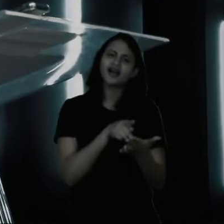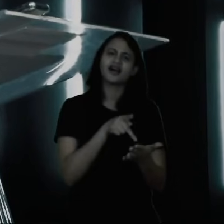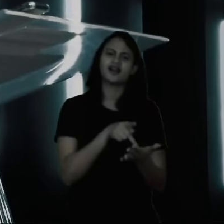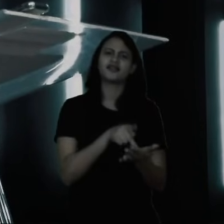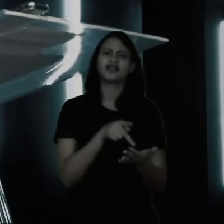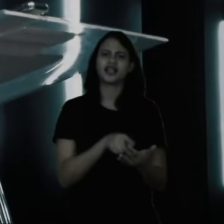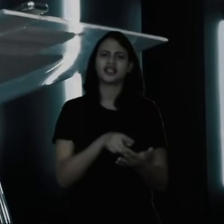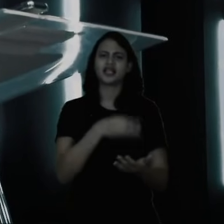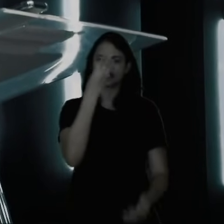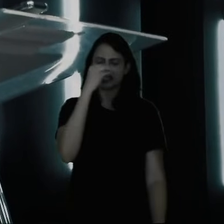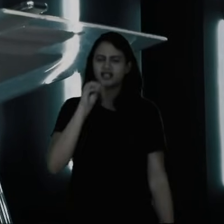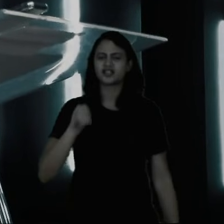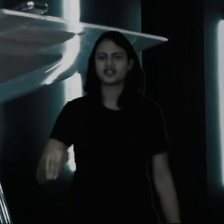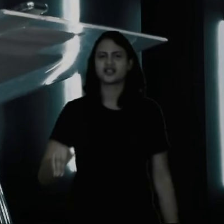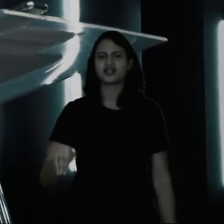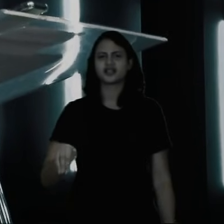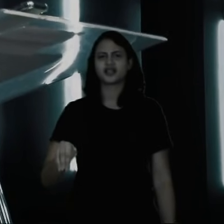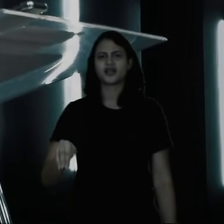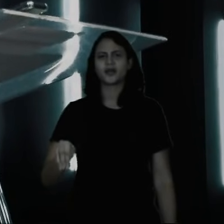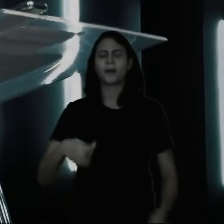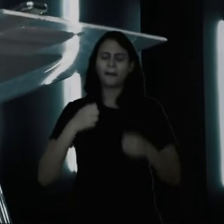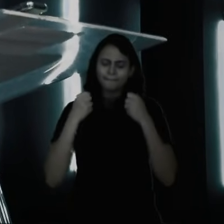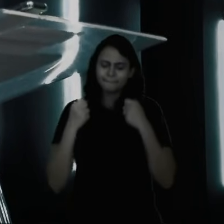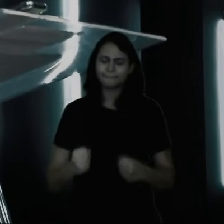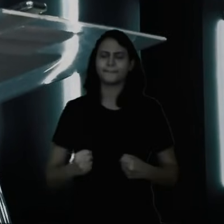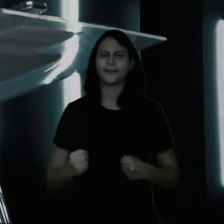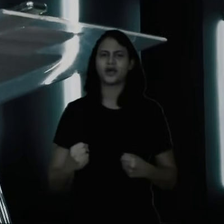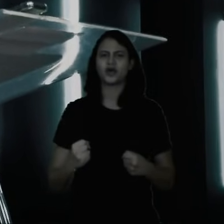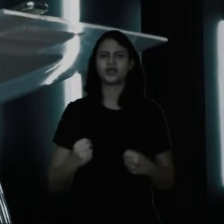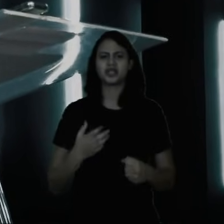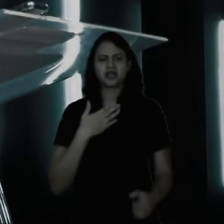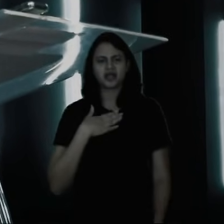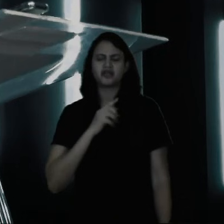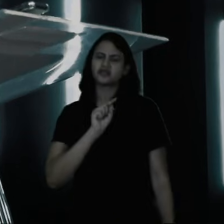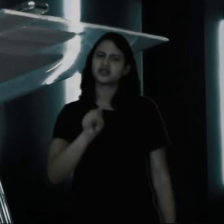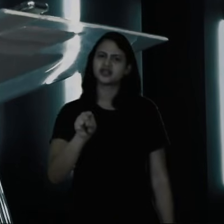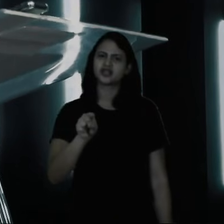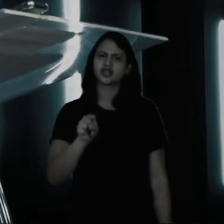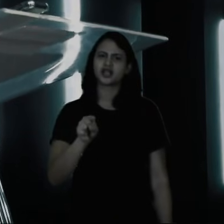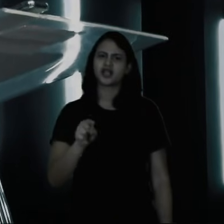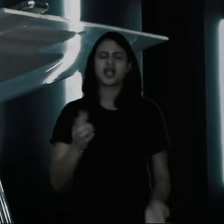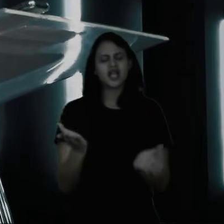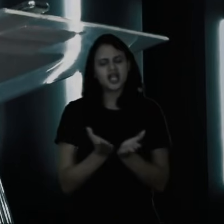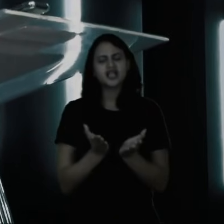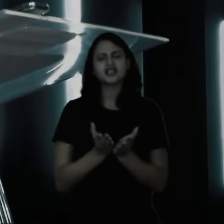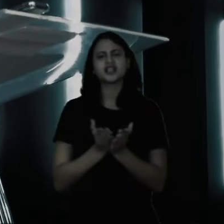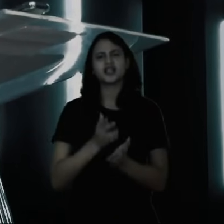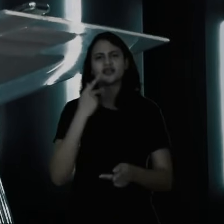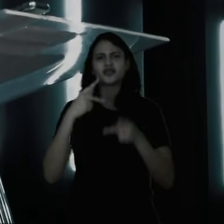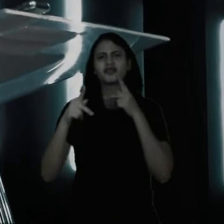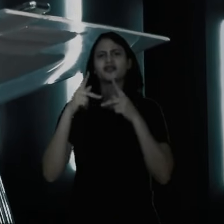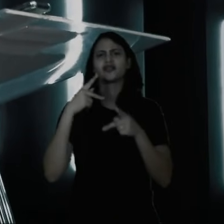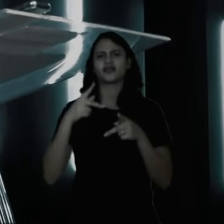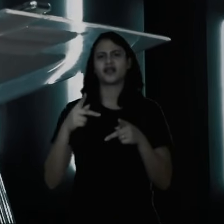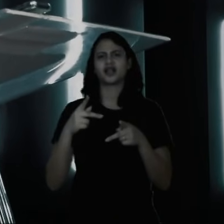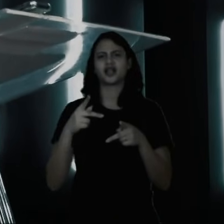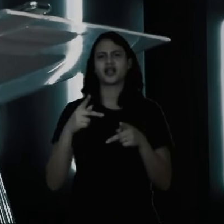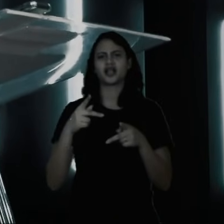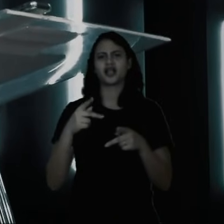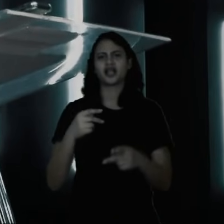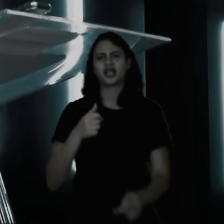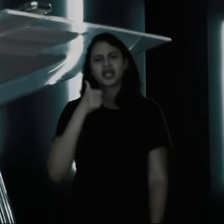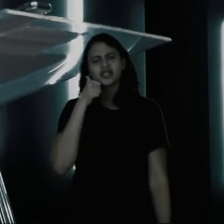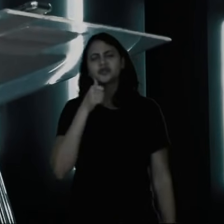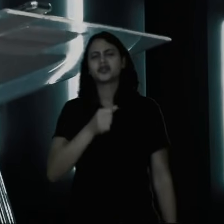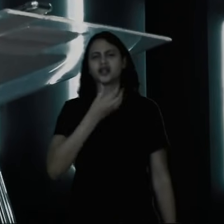ela pode vir contra mim, contra você, contra qualquer pessoa. Esse livro fala da história de grandes homens e mulheres de Deus que foram usados